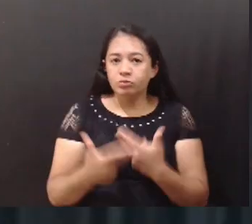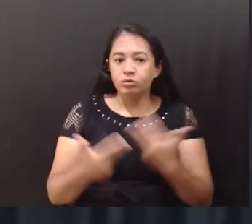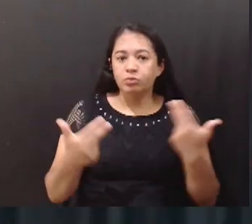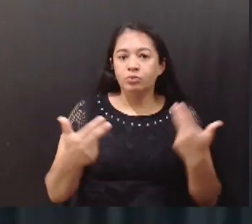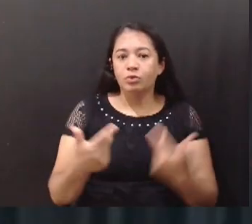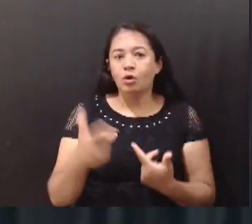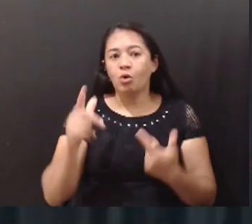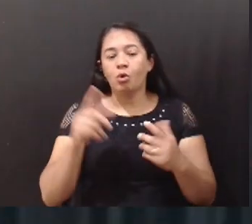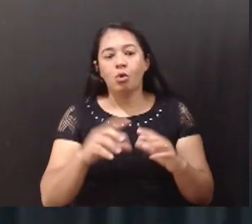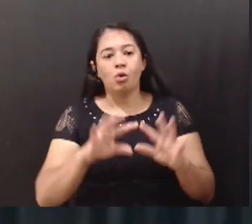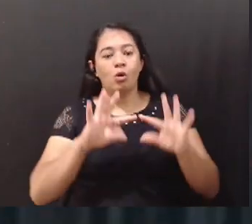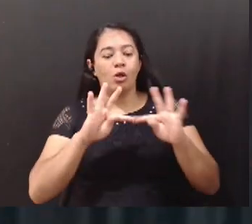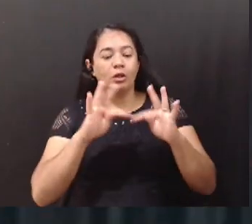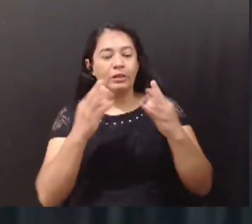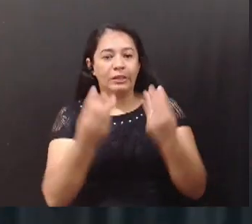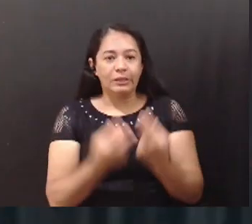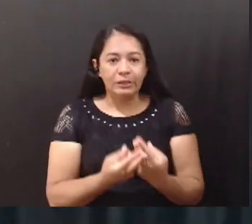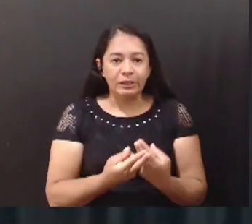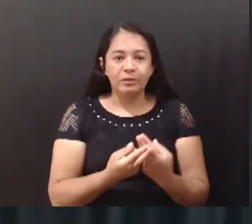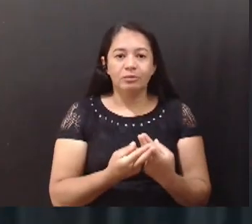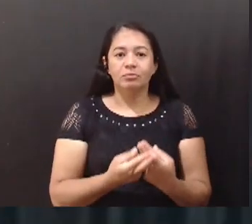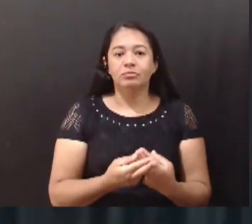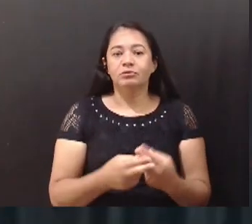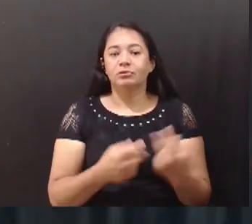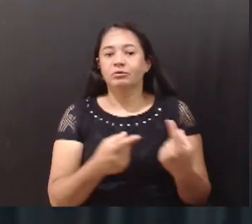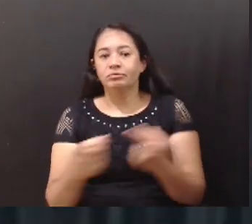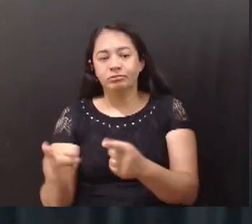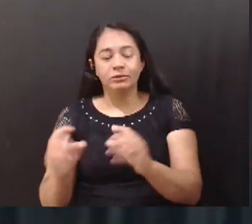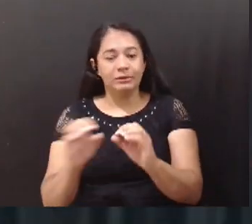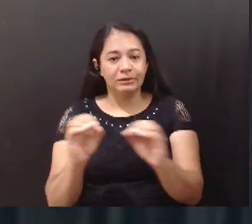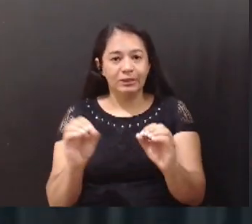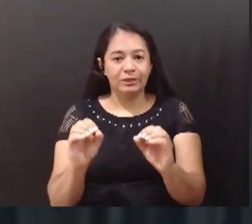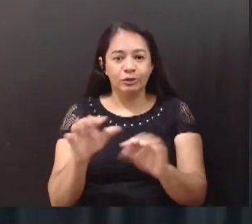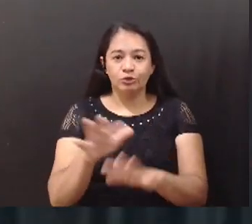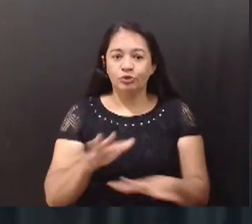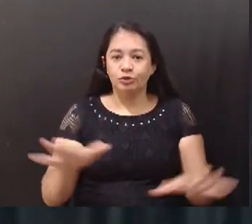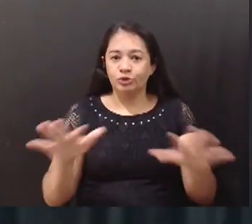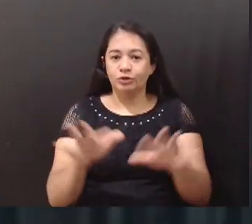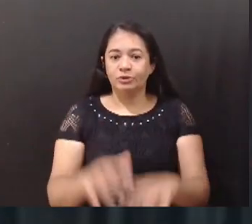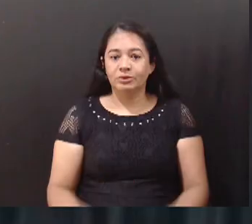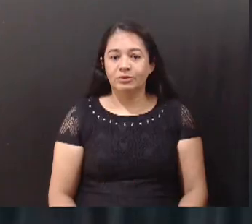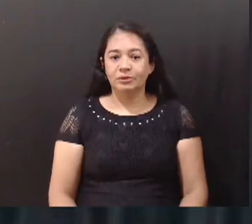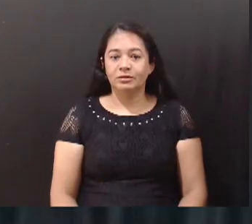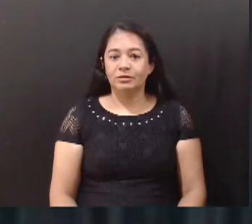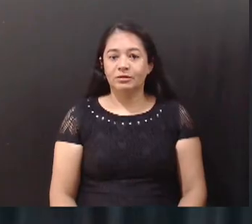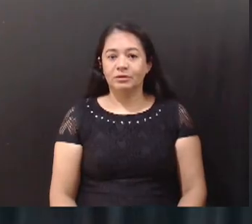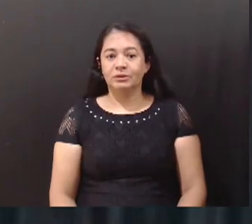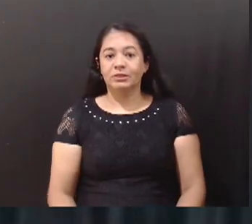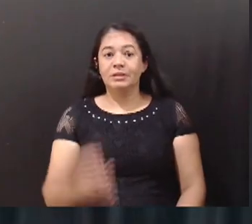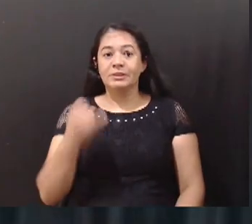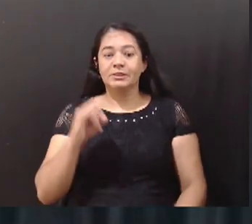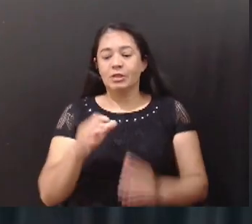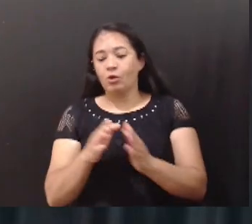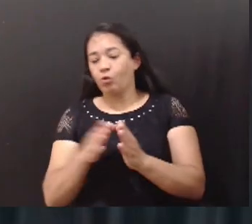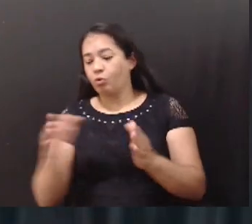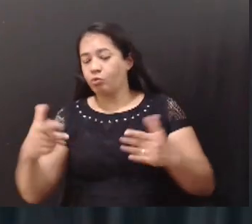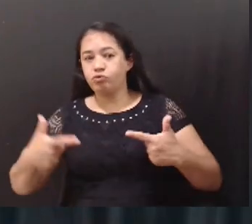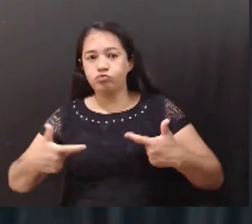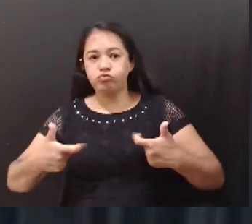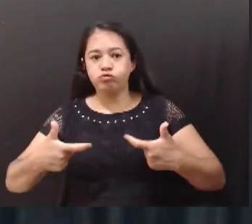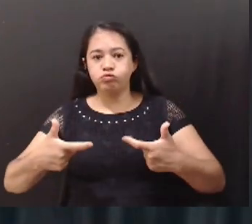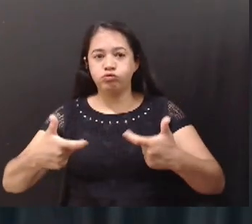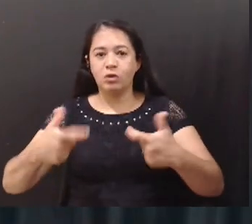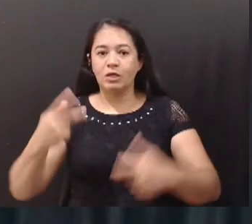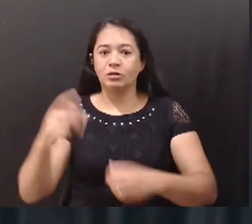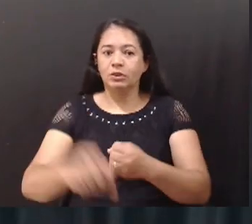Então, de uma maneira assim genérica, né? Porque assim, se você está numa situação de guerra, por exemplo, as suas emoções estão num